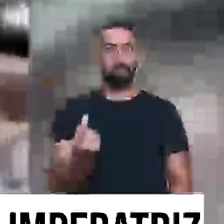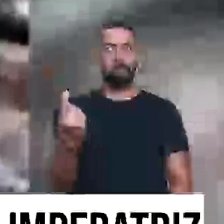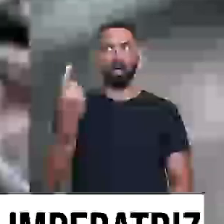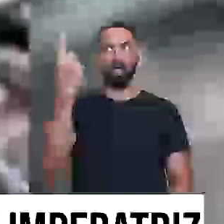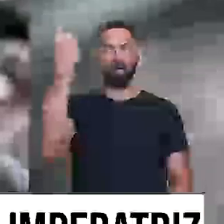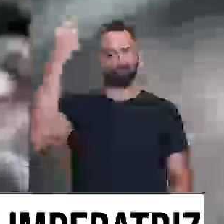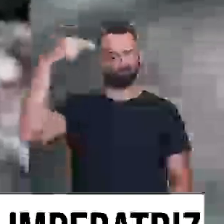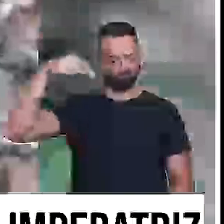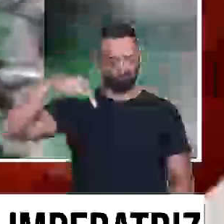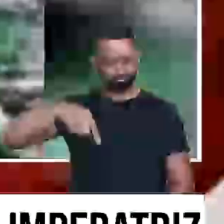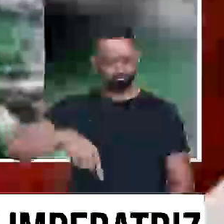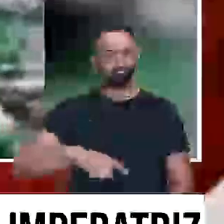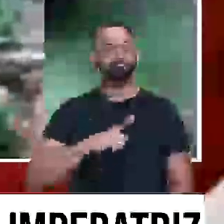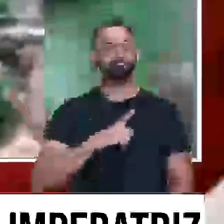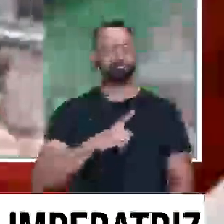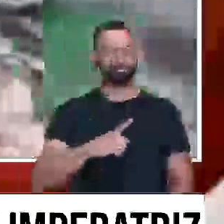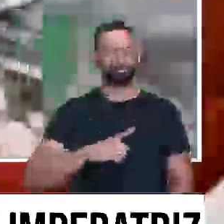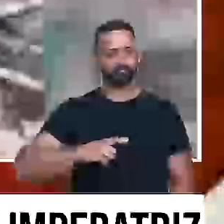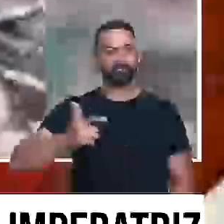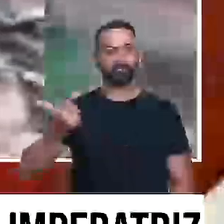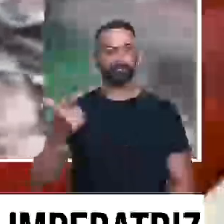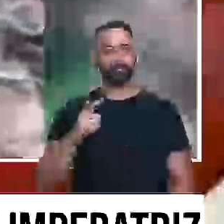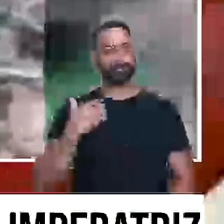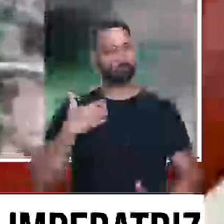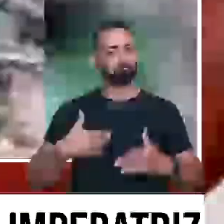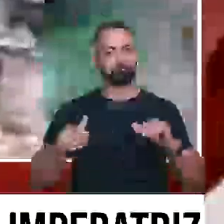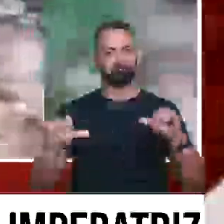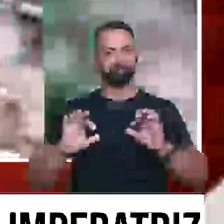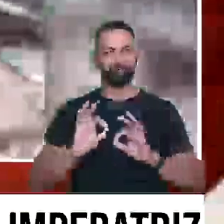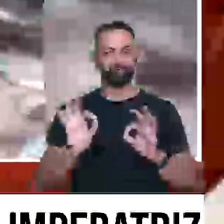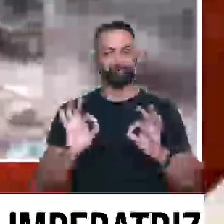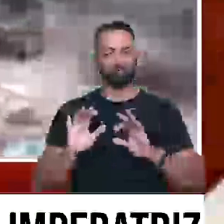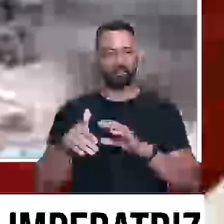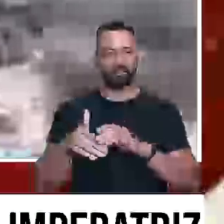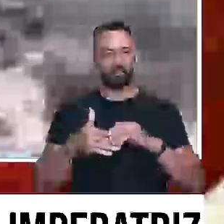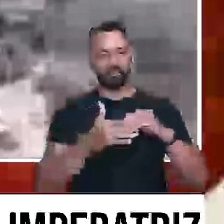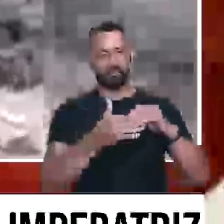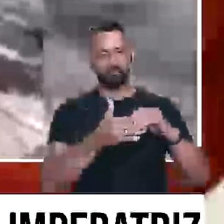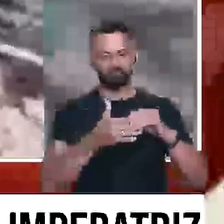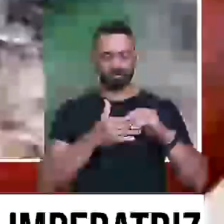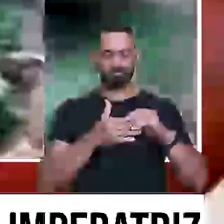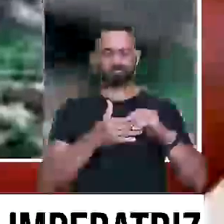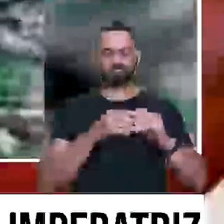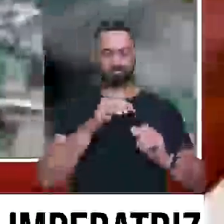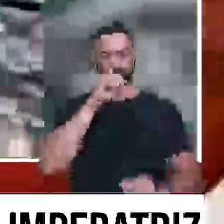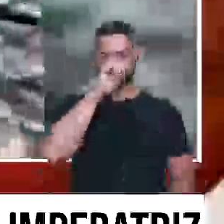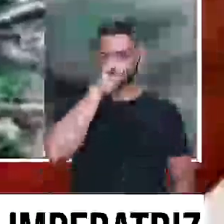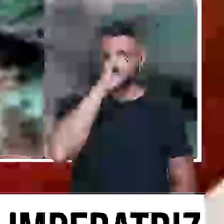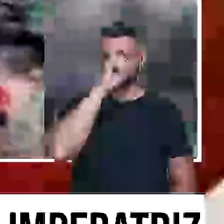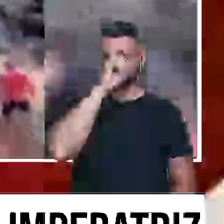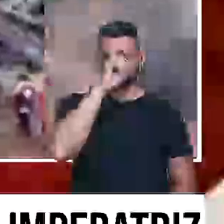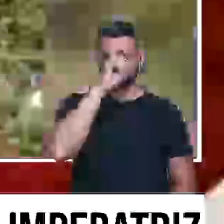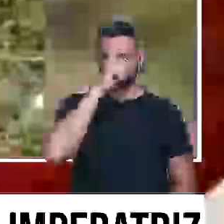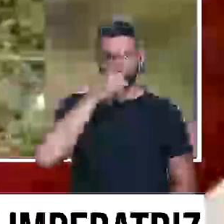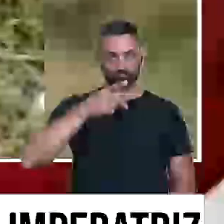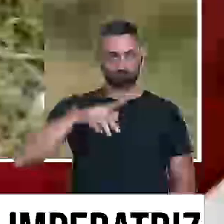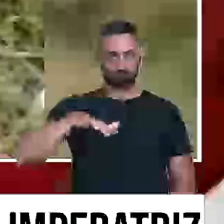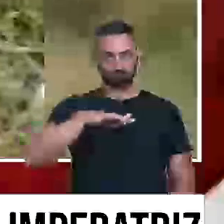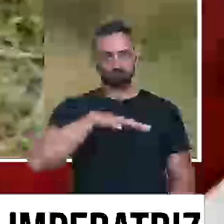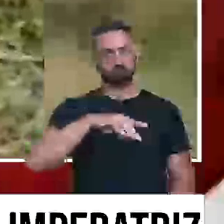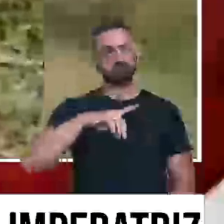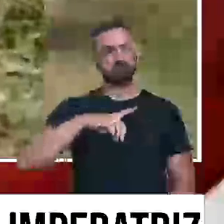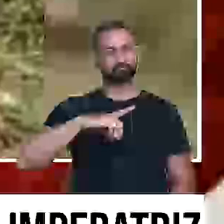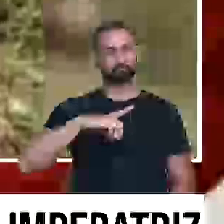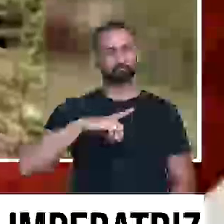né dessa altura grande que a gente tá vendo as imagens ele não teve nenhum ferimento grave foi levar e de pronto atendimento na